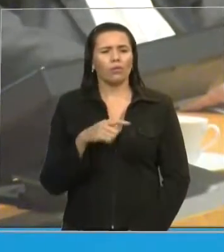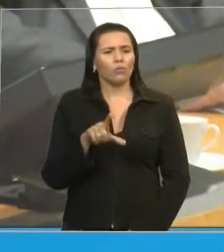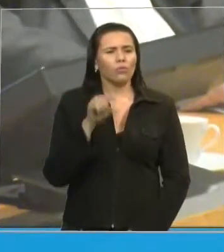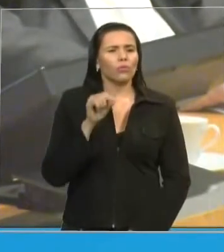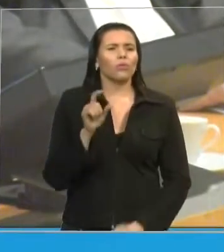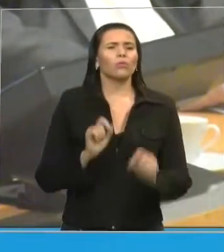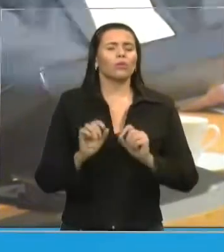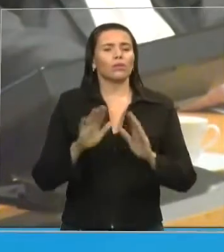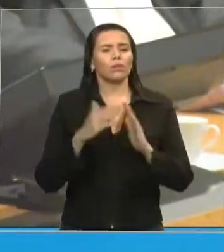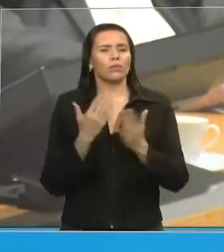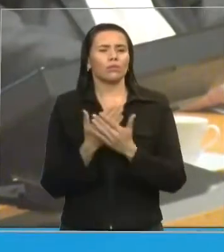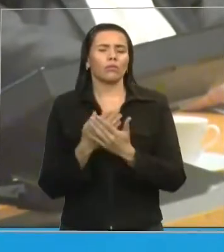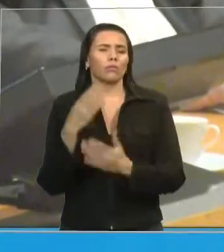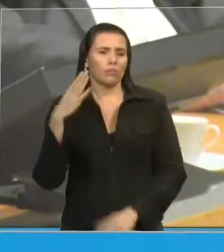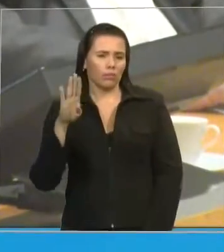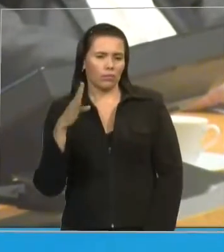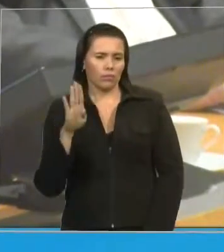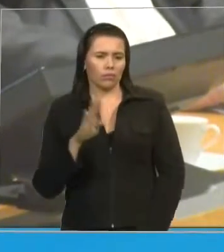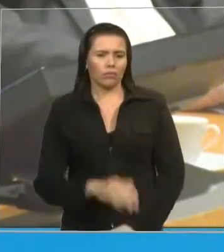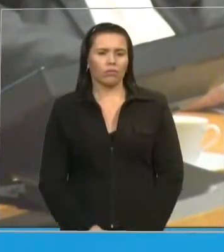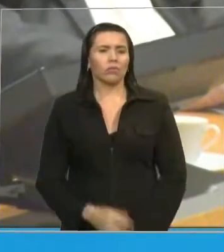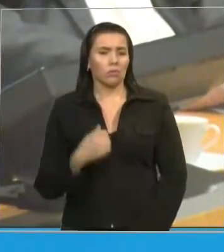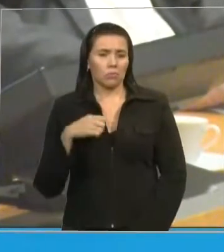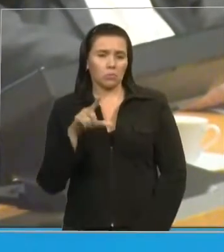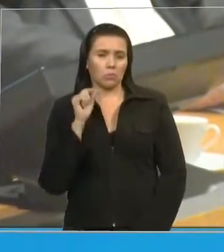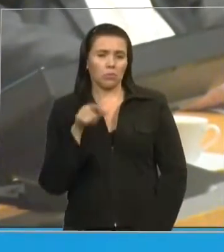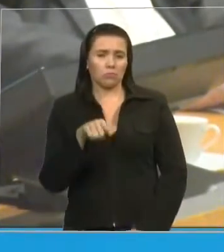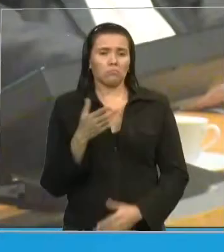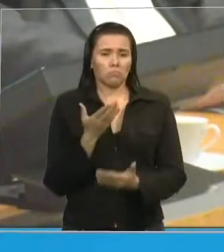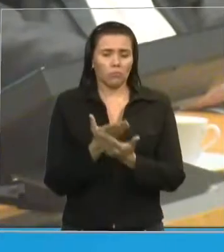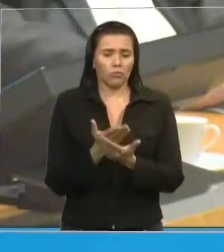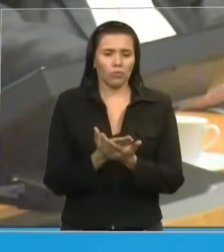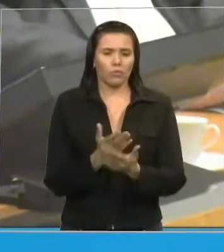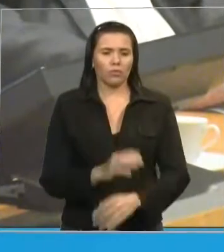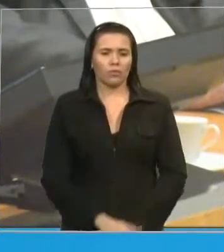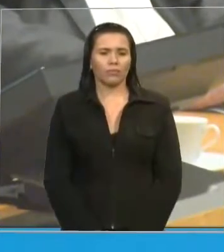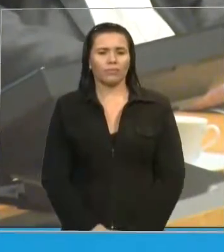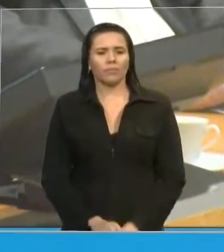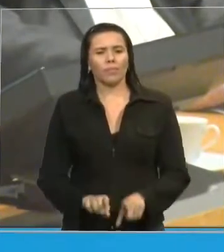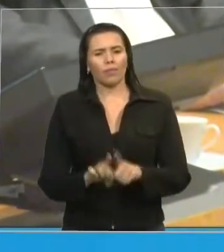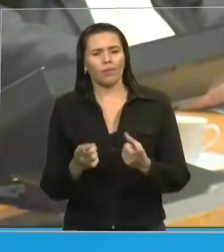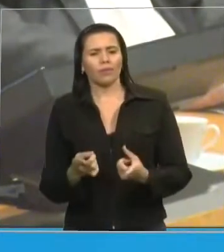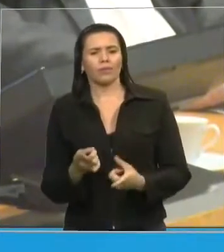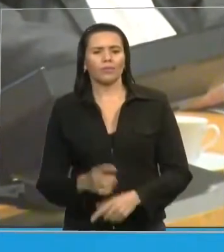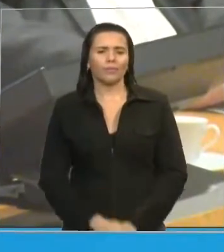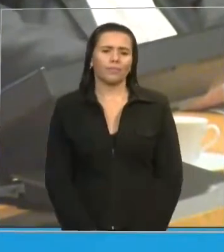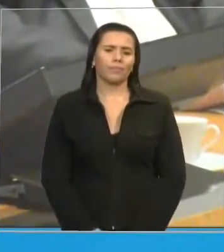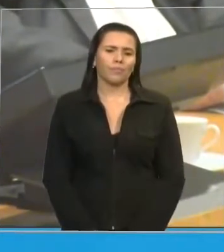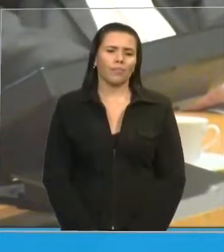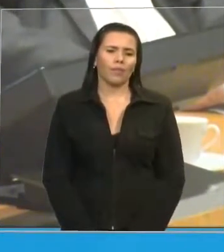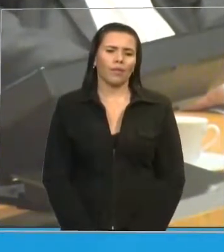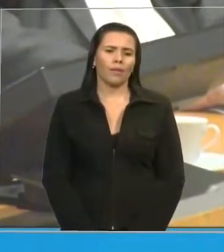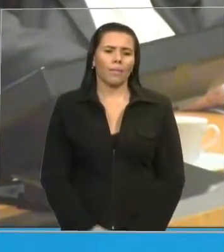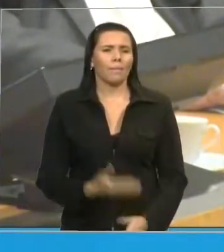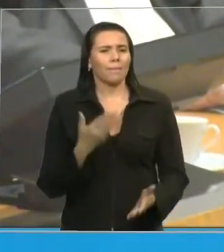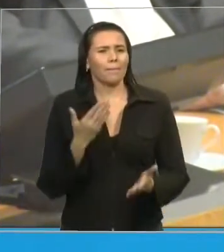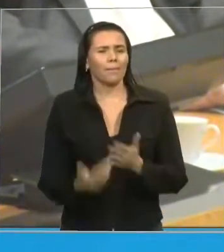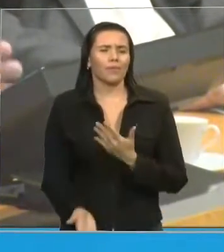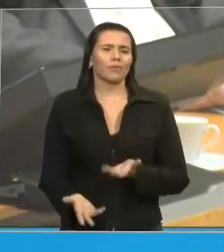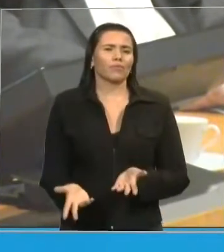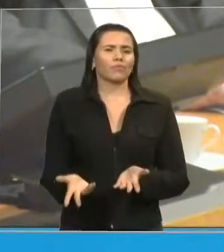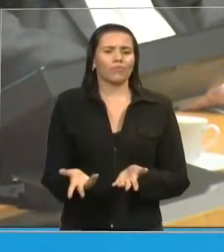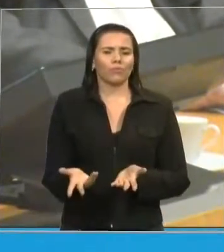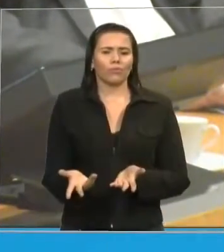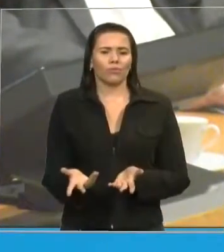Colégio Batista na época. Por um pequeno lapso de perda de informação da minha mãe, eu